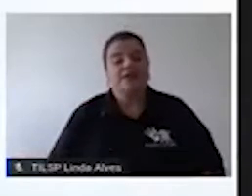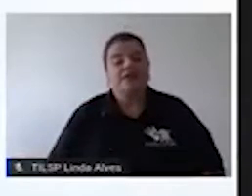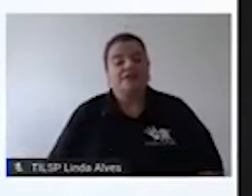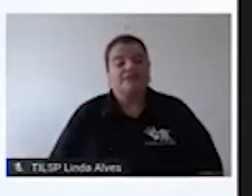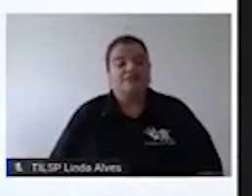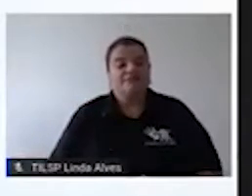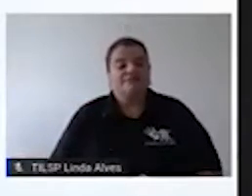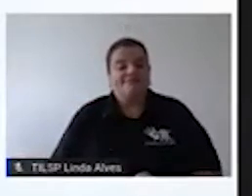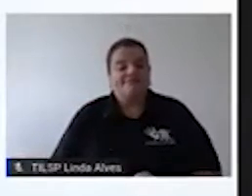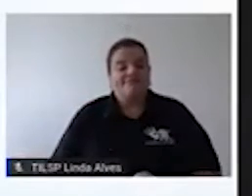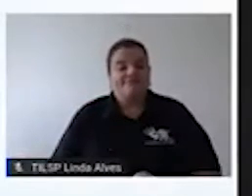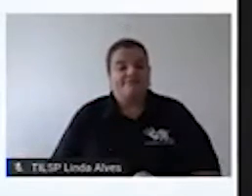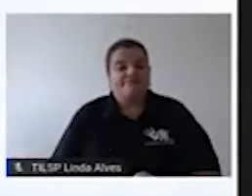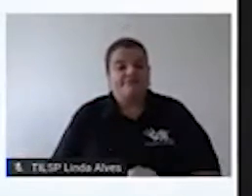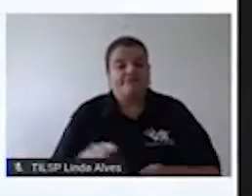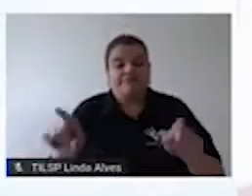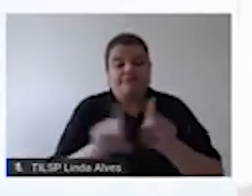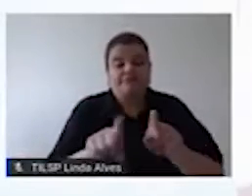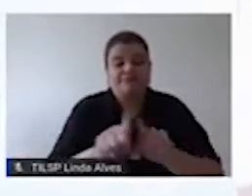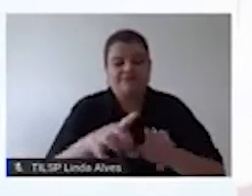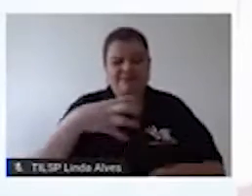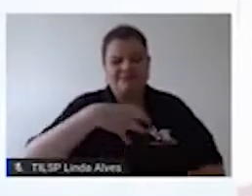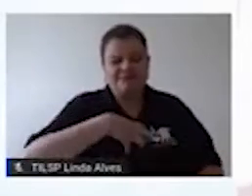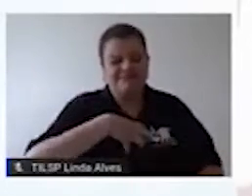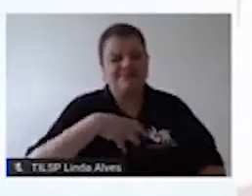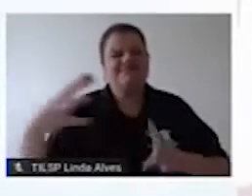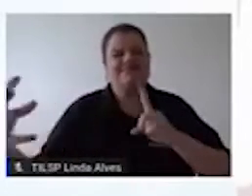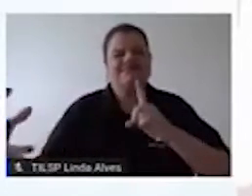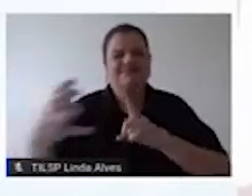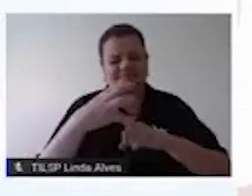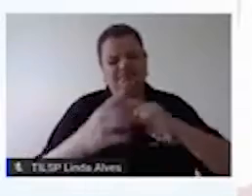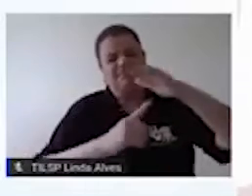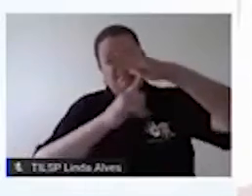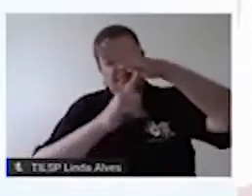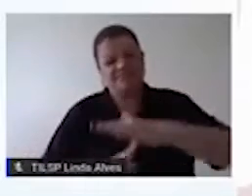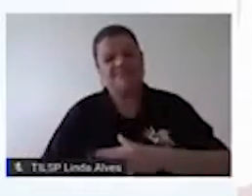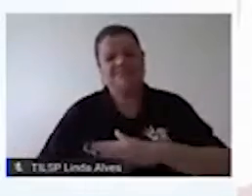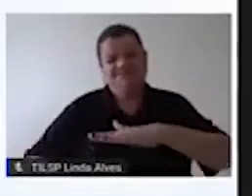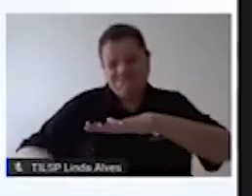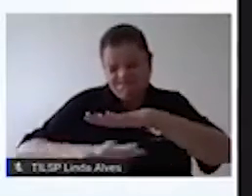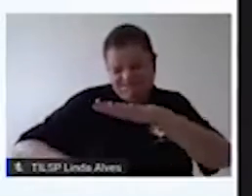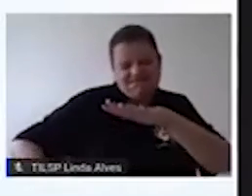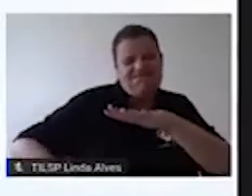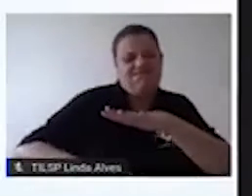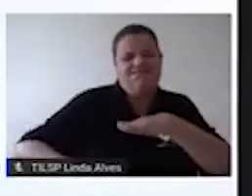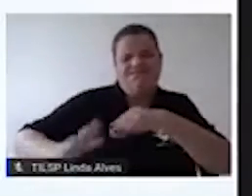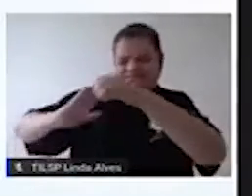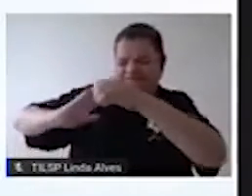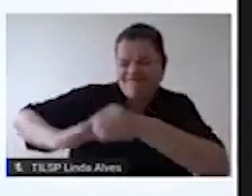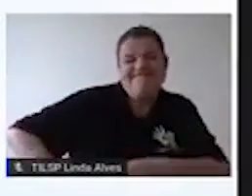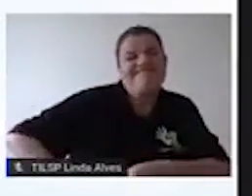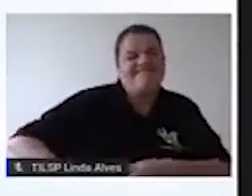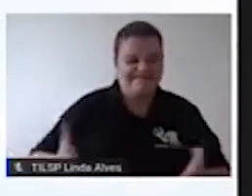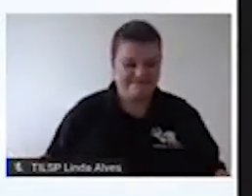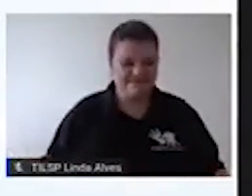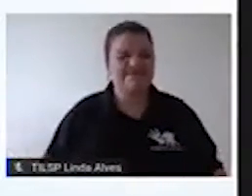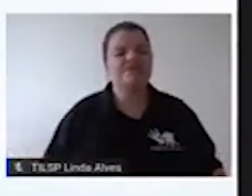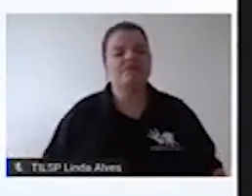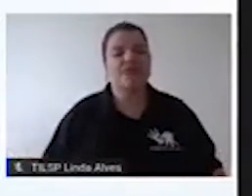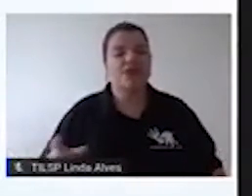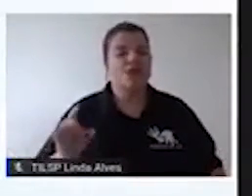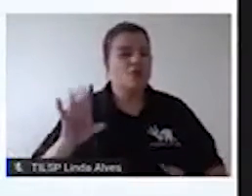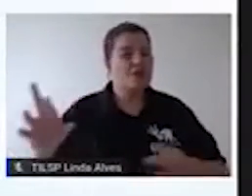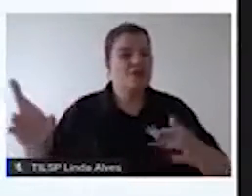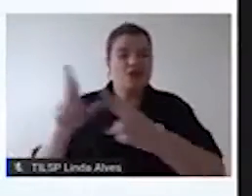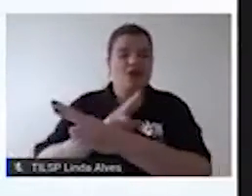condicionamento de depressão, de inferioridade, né? E que não é só uma relação